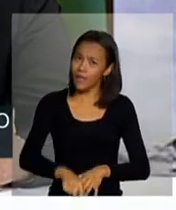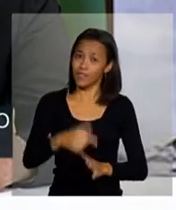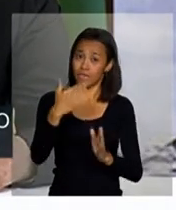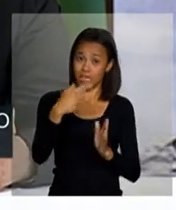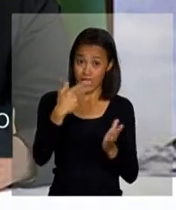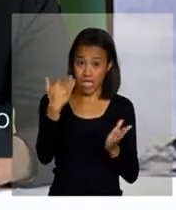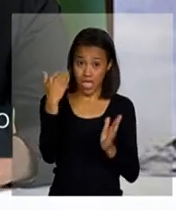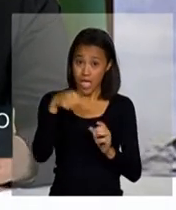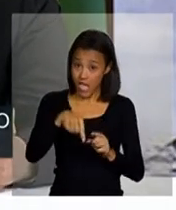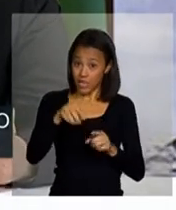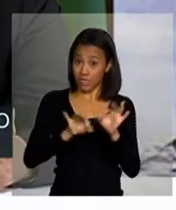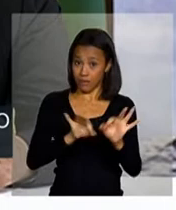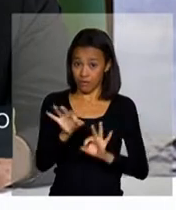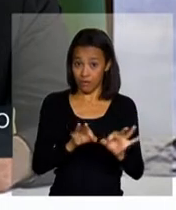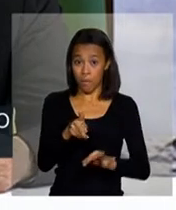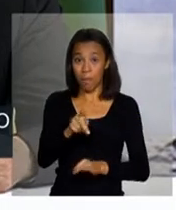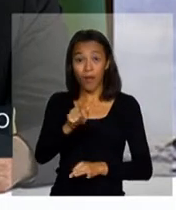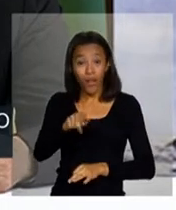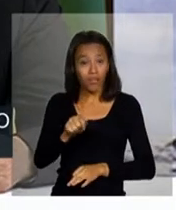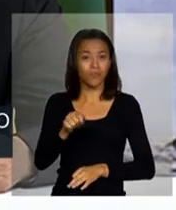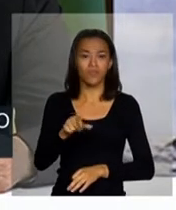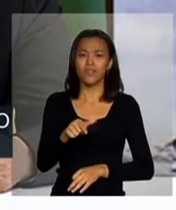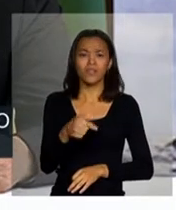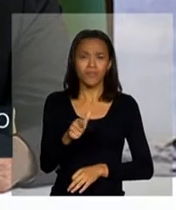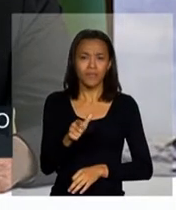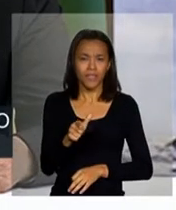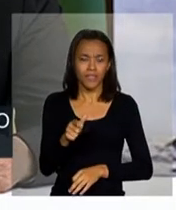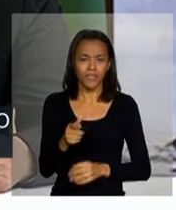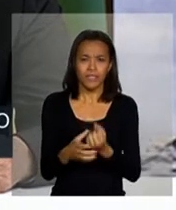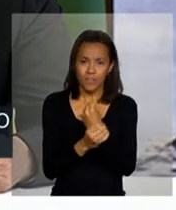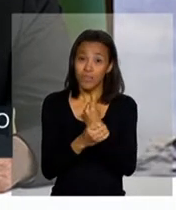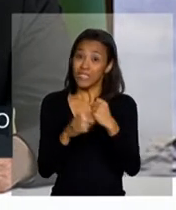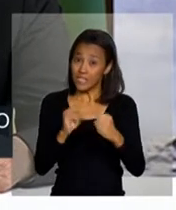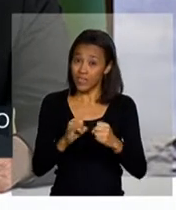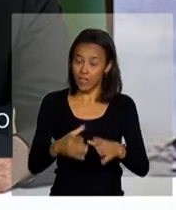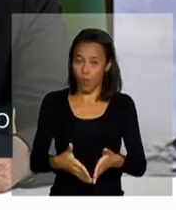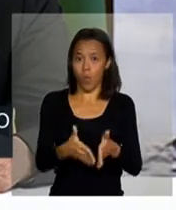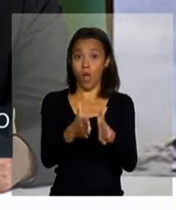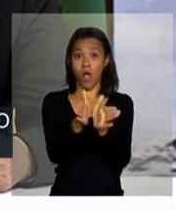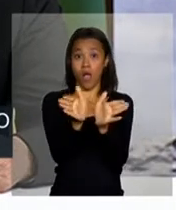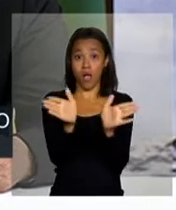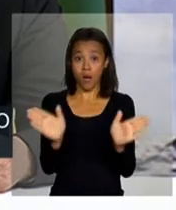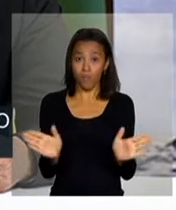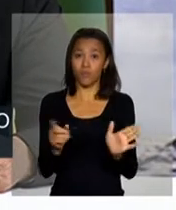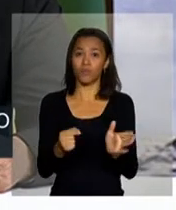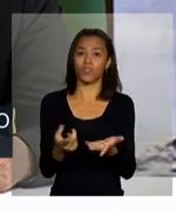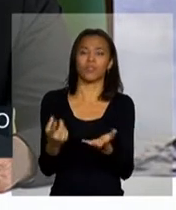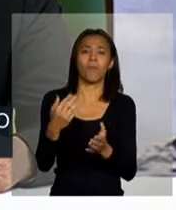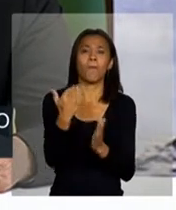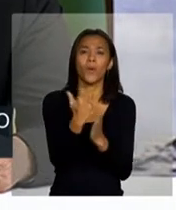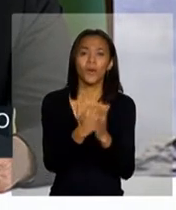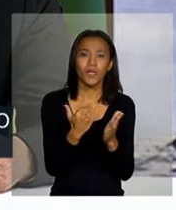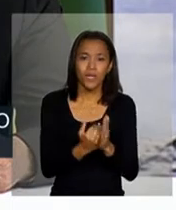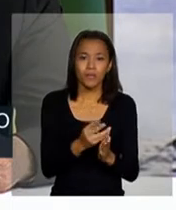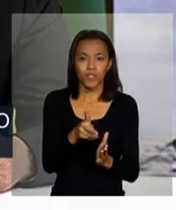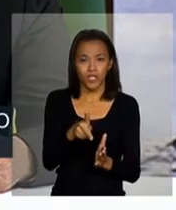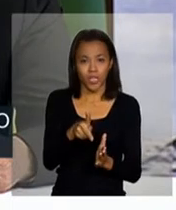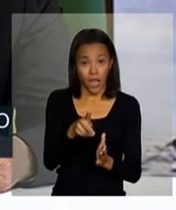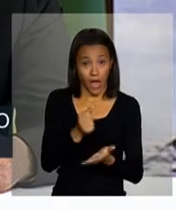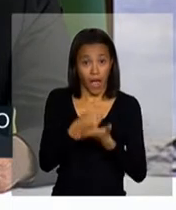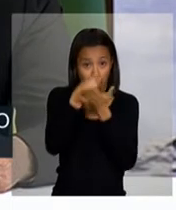dessa relevância não terá futuro se não houver um amplo programa de assistência técnica e extensão rural.